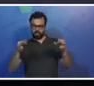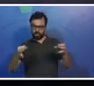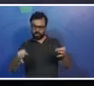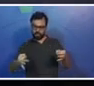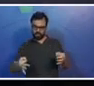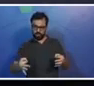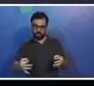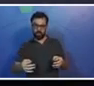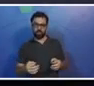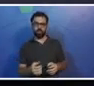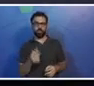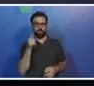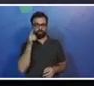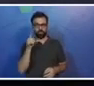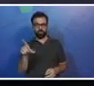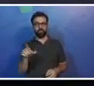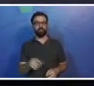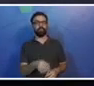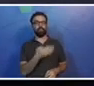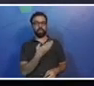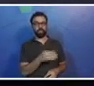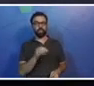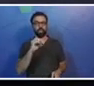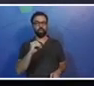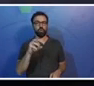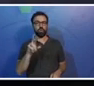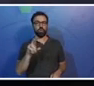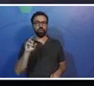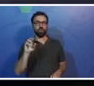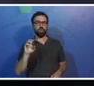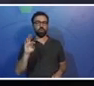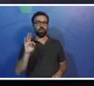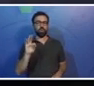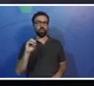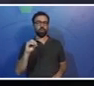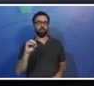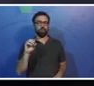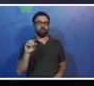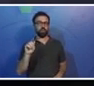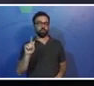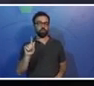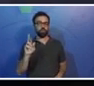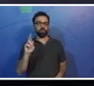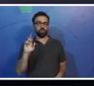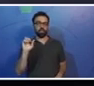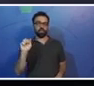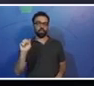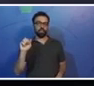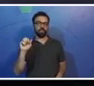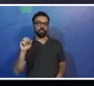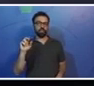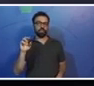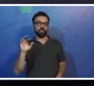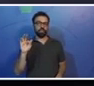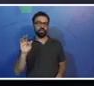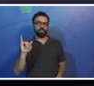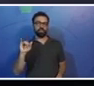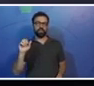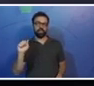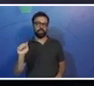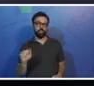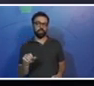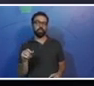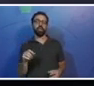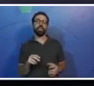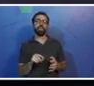A ortografia é a parte da gramática que estuda a escrita das palavras, com que letra é